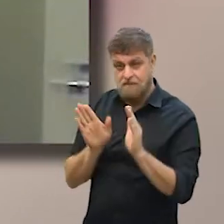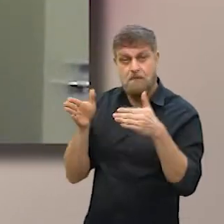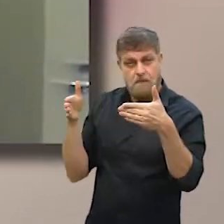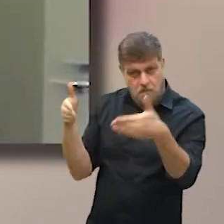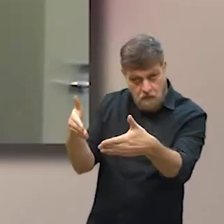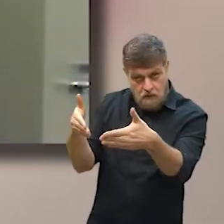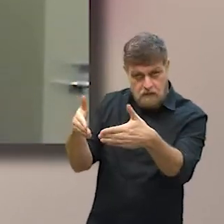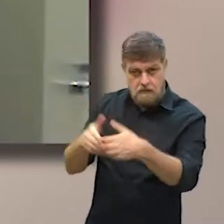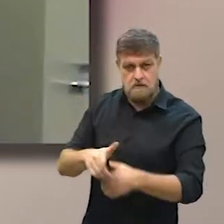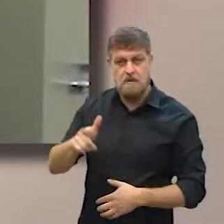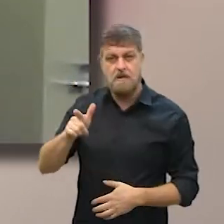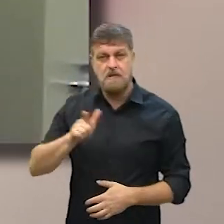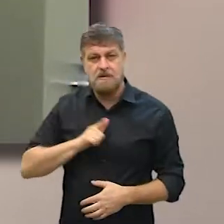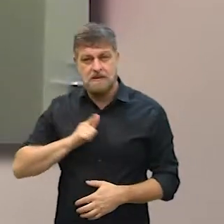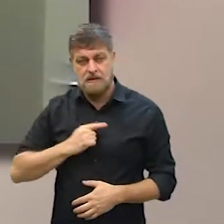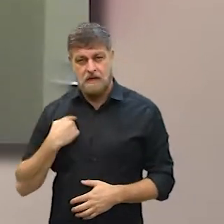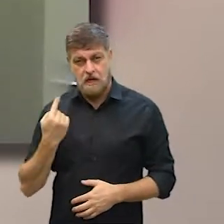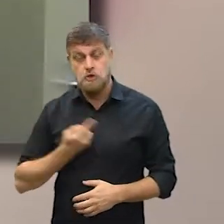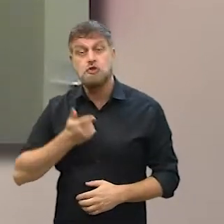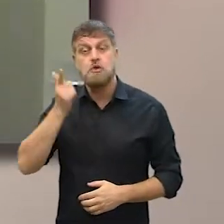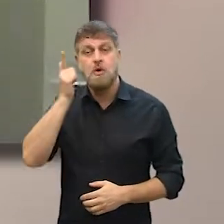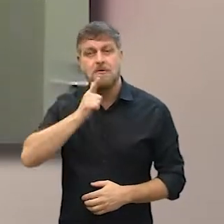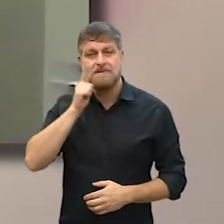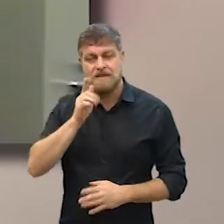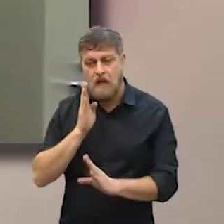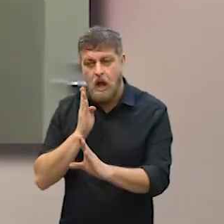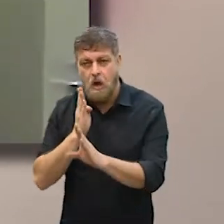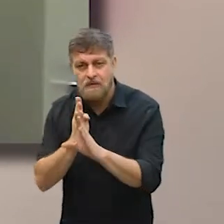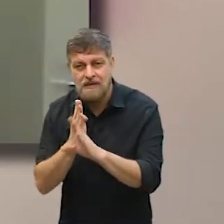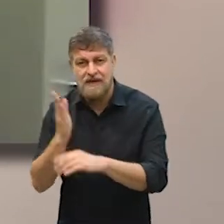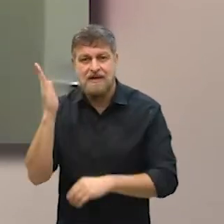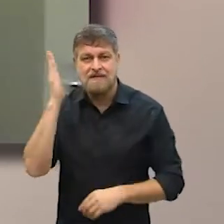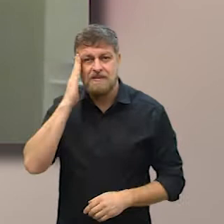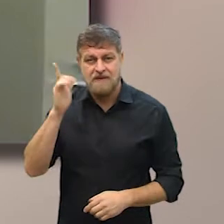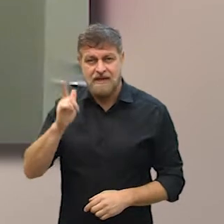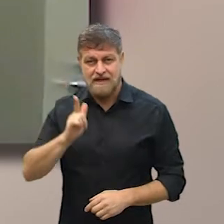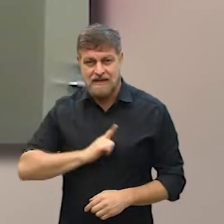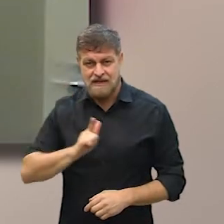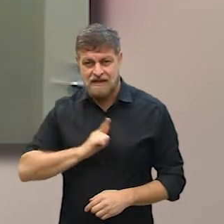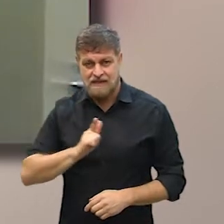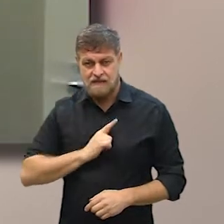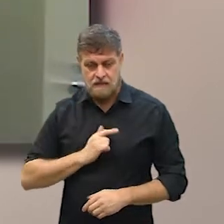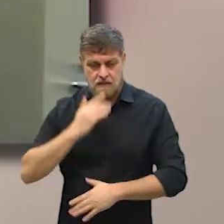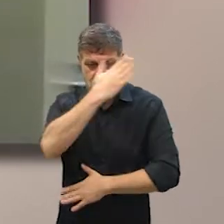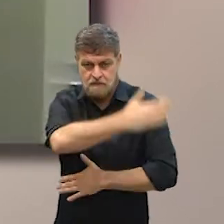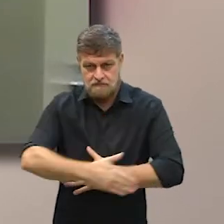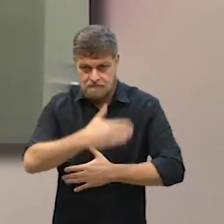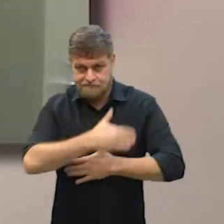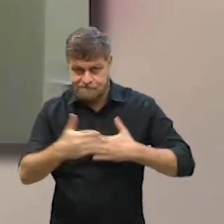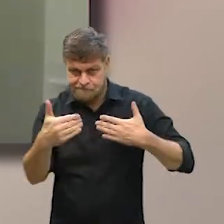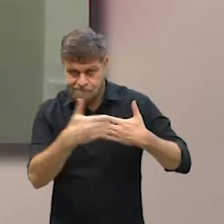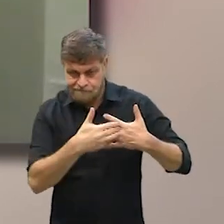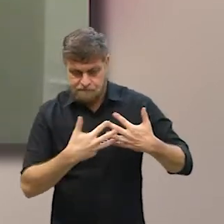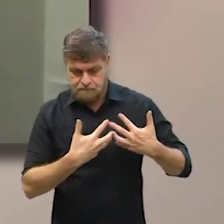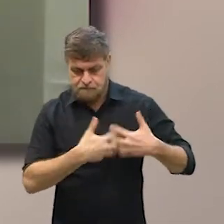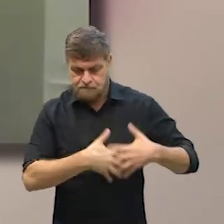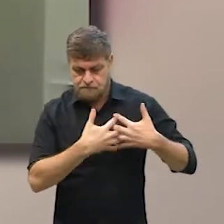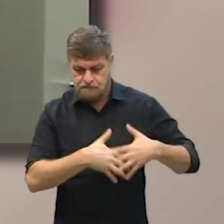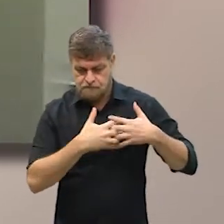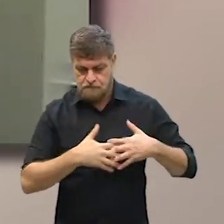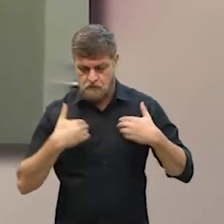lúpus eritematoso sistêmico são exames a gente vai buscar dosar a presença desses anticorpos